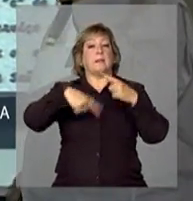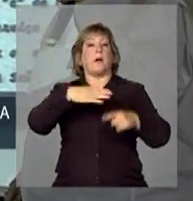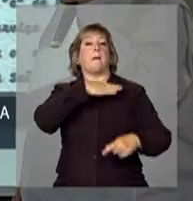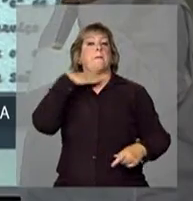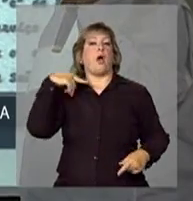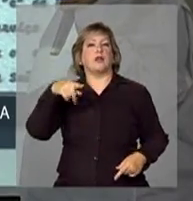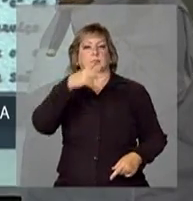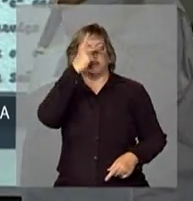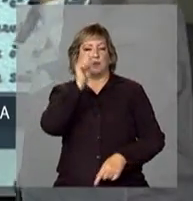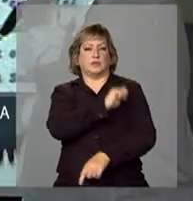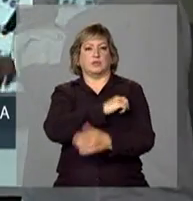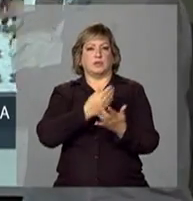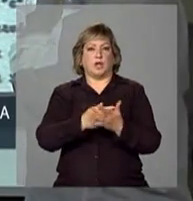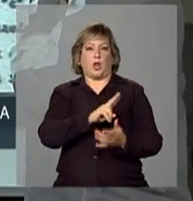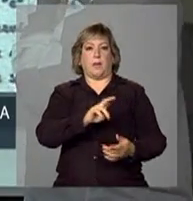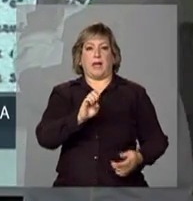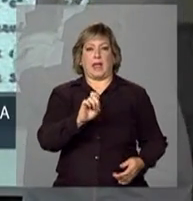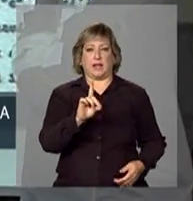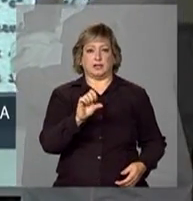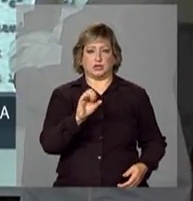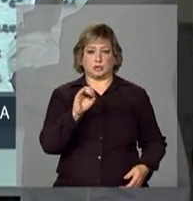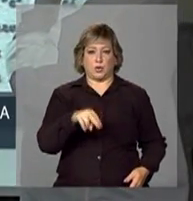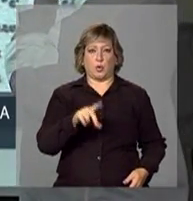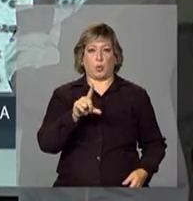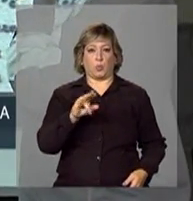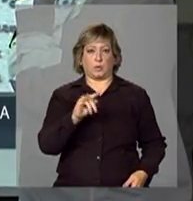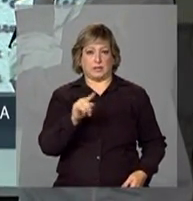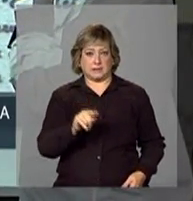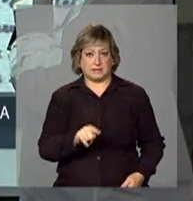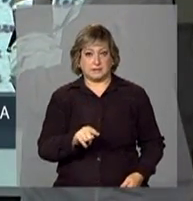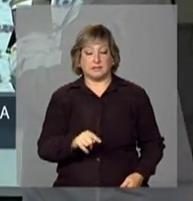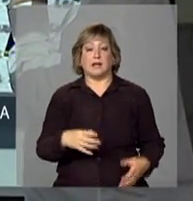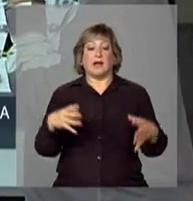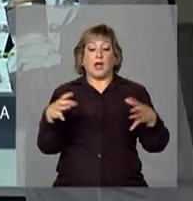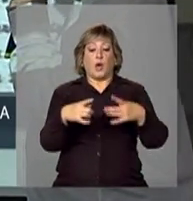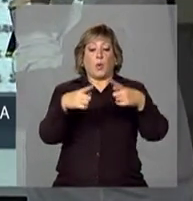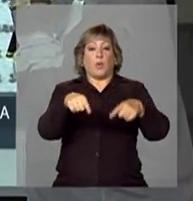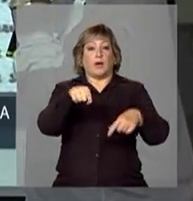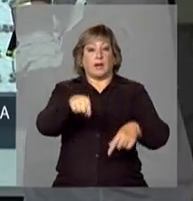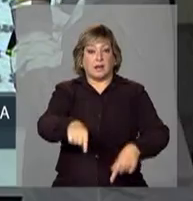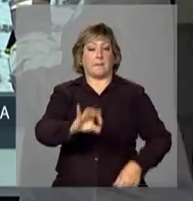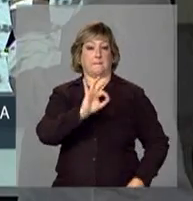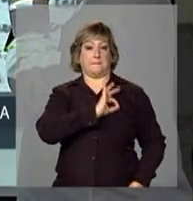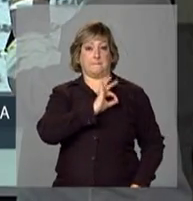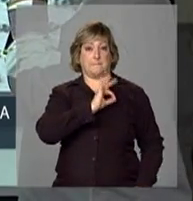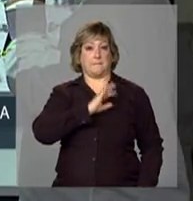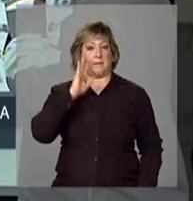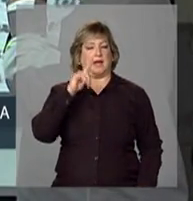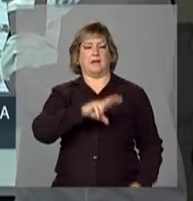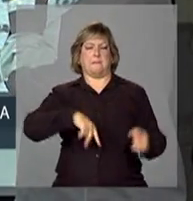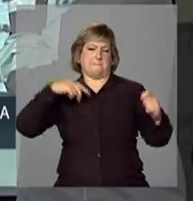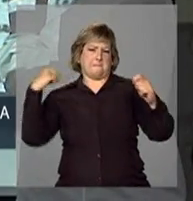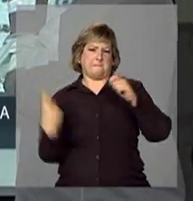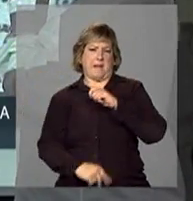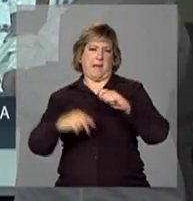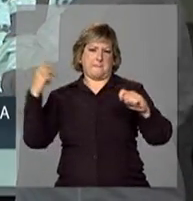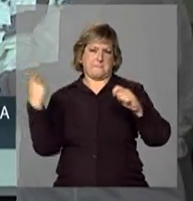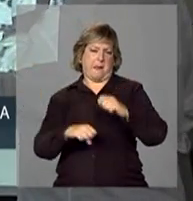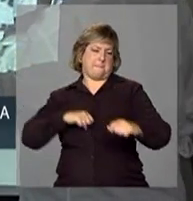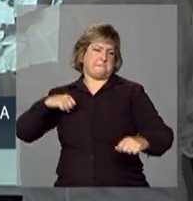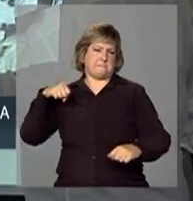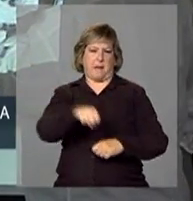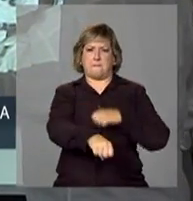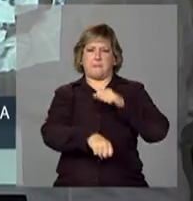o estudante Edson Luiz. Tá? E, numa dependência da Polícia Militar da Guanabara, foi espancado, tendo